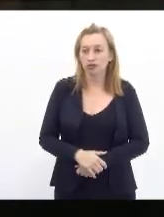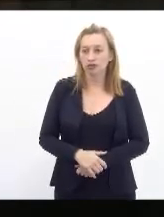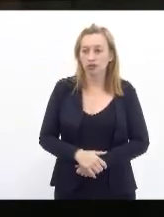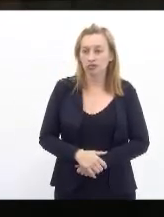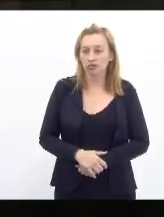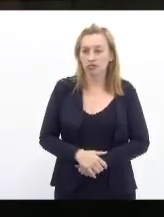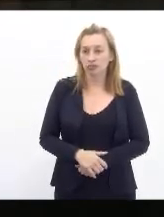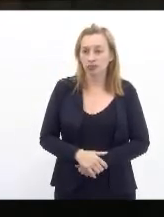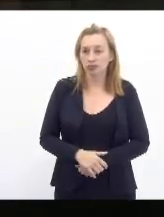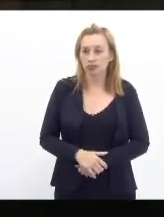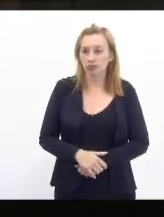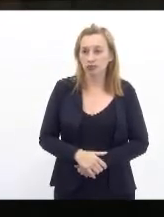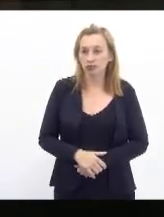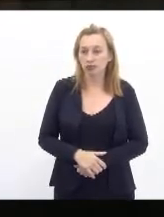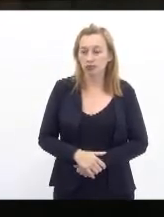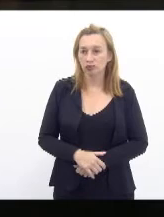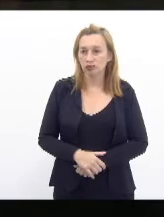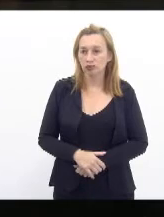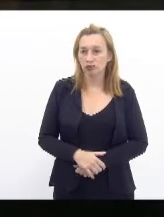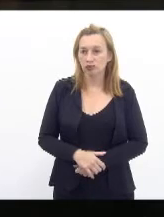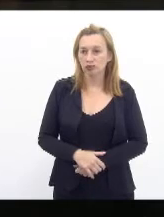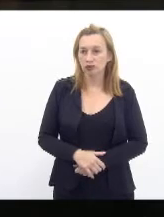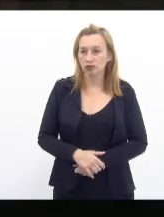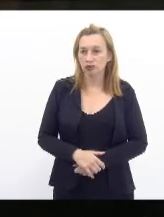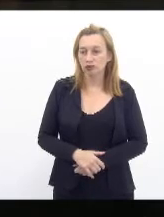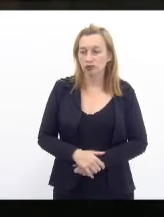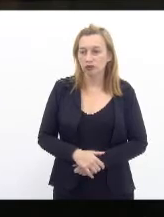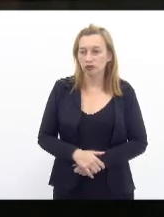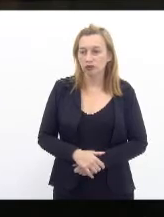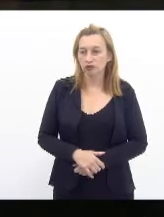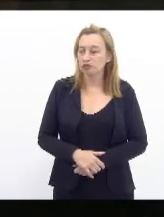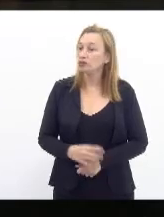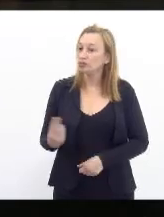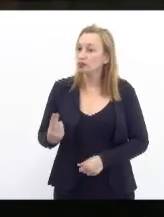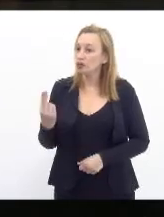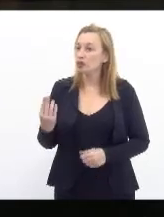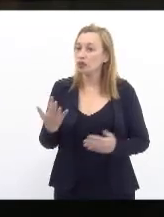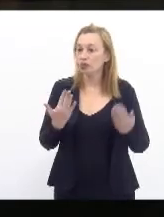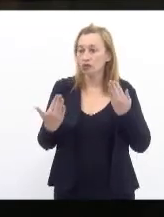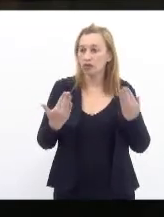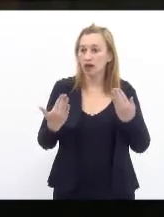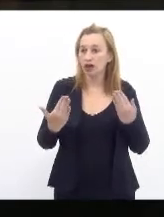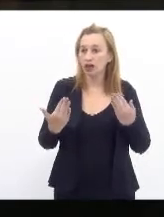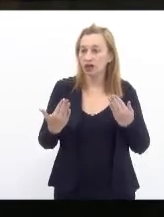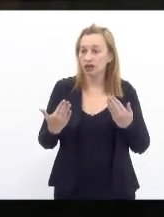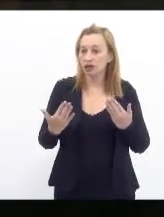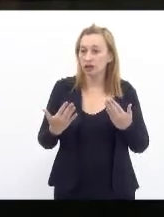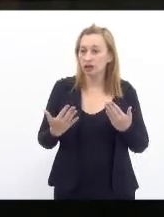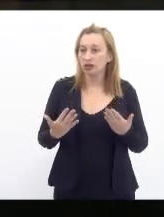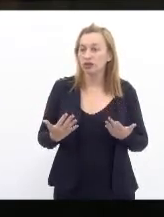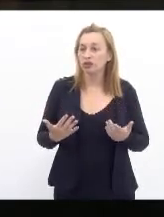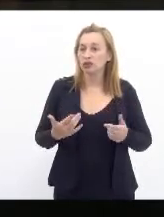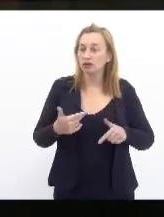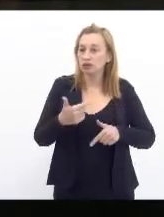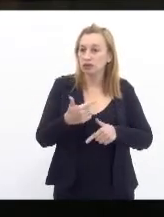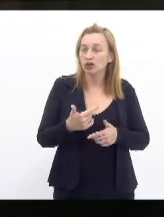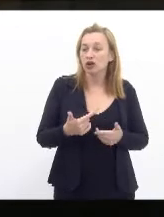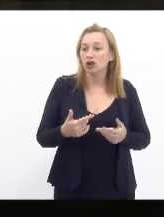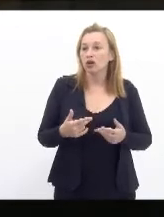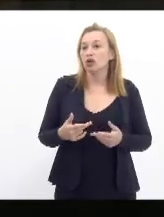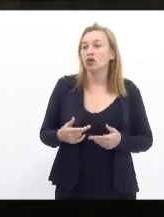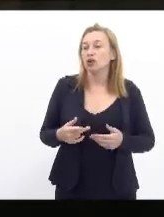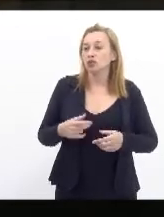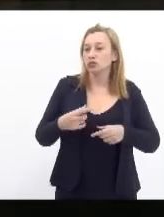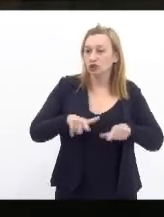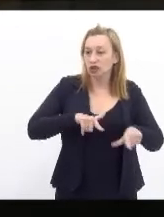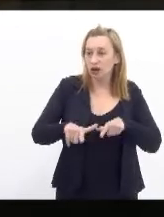Uma compensação permanente ao desgaste físico e mental. Sabemos hoje, senhor presidente, o